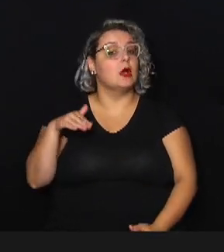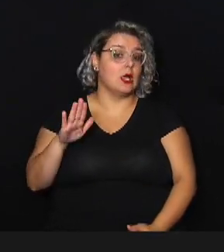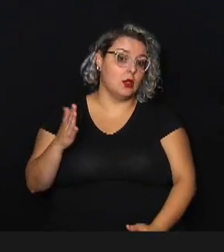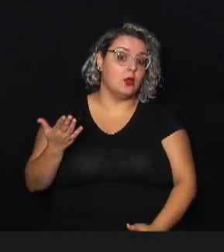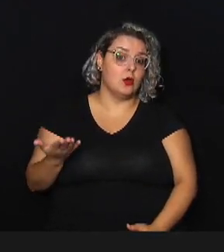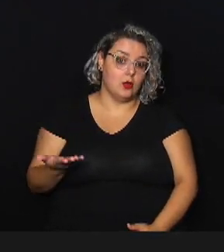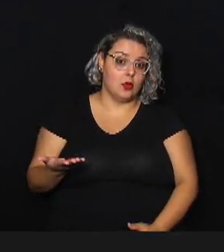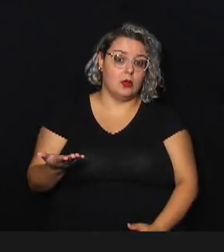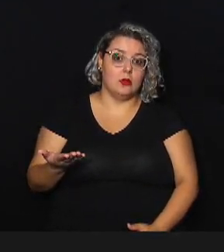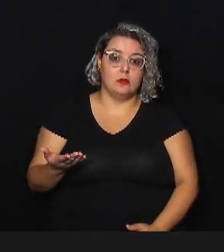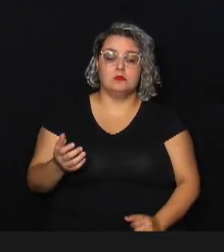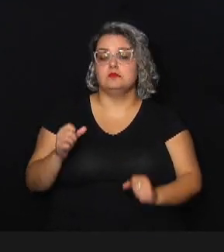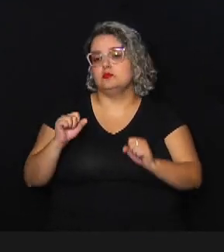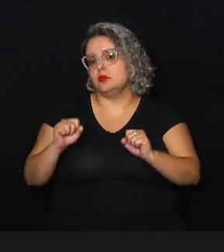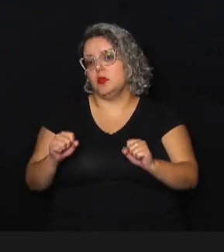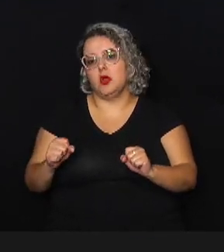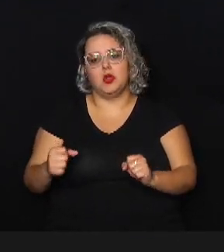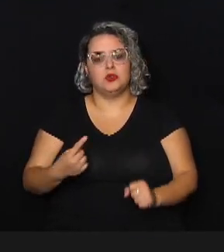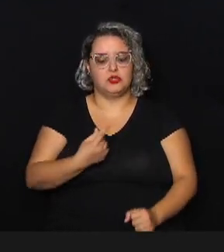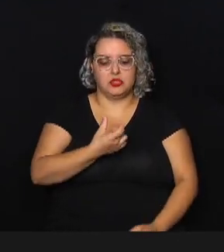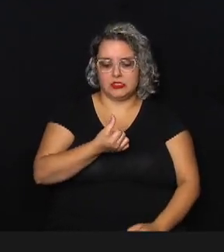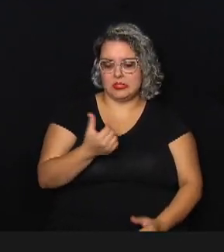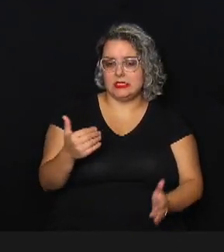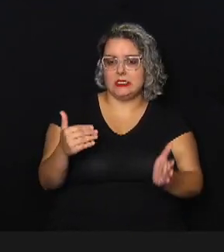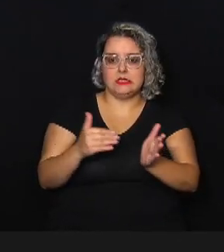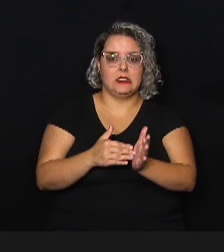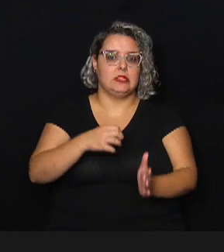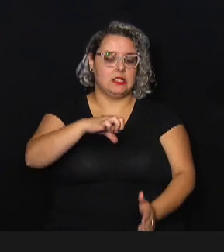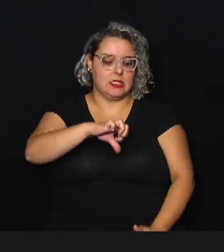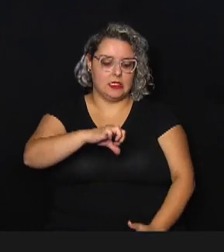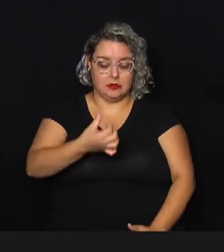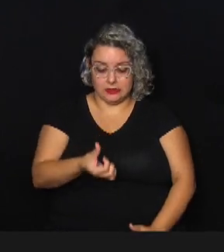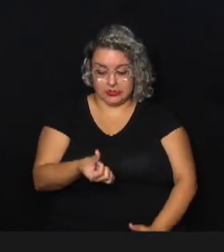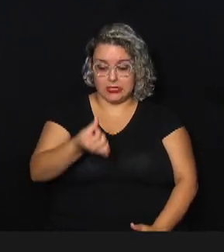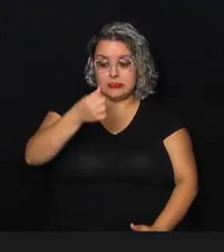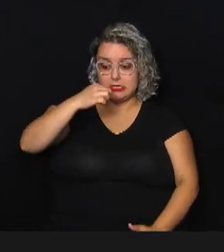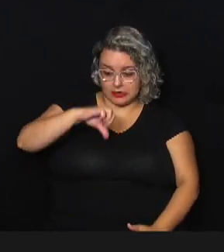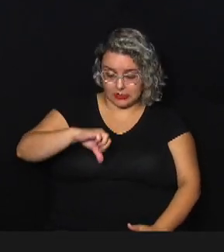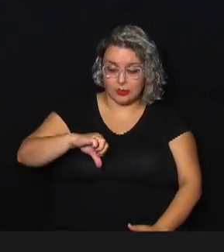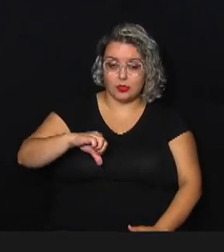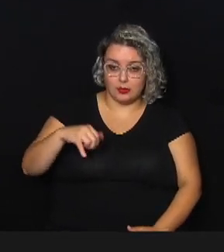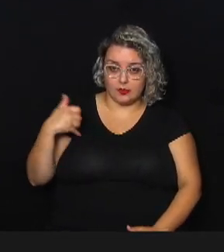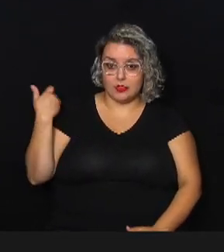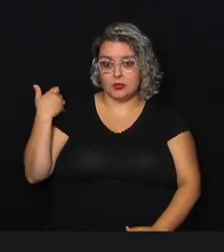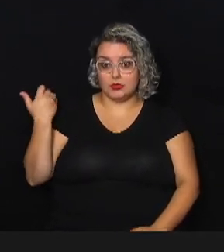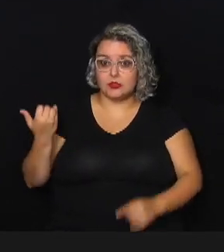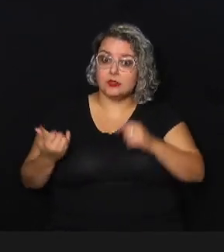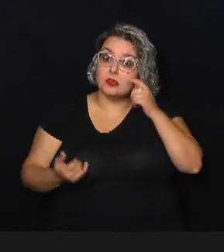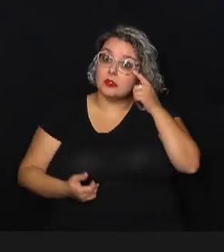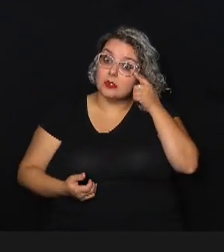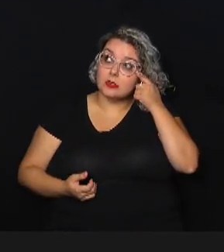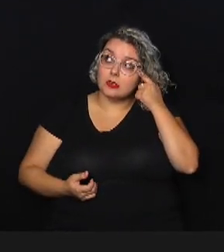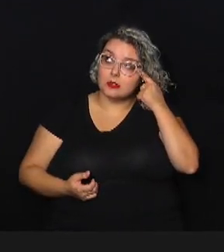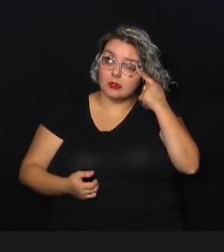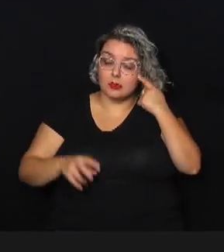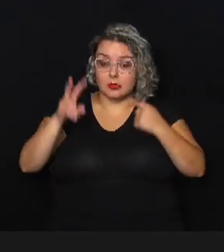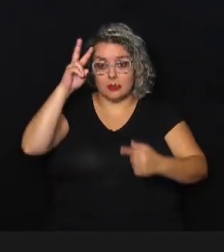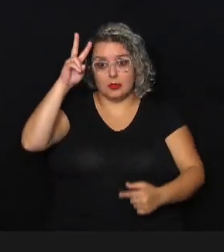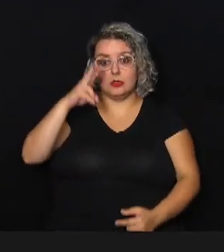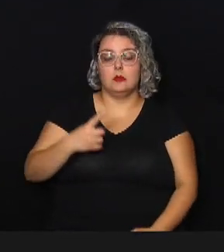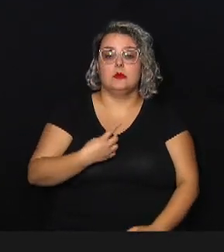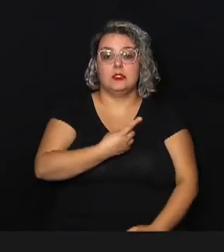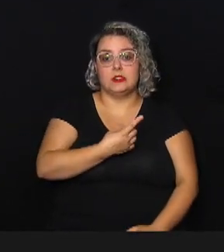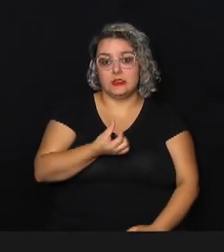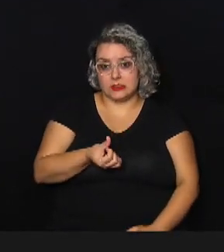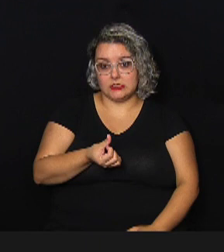o doador pode ter entre 16 a 69 anos, tá? Lembrando que entre 16 e 17 anos